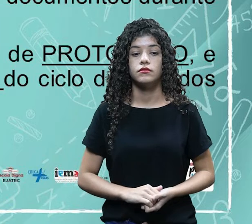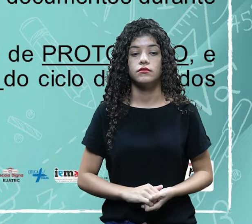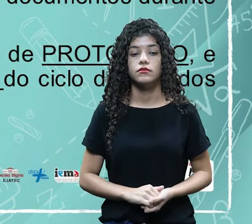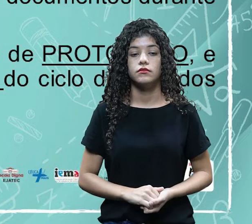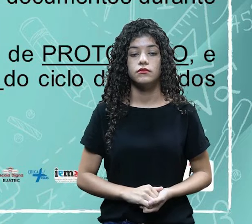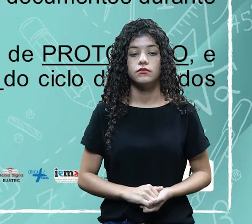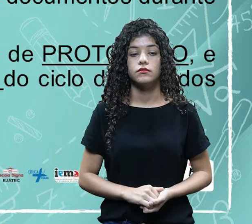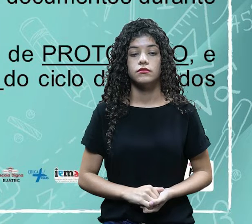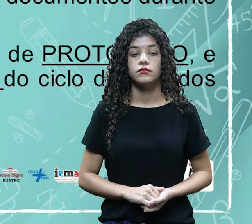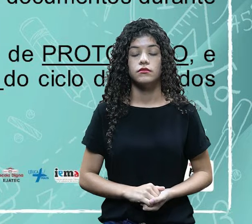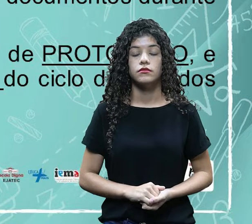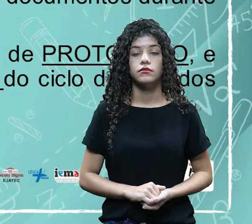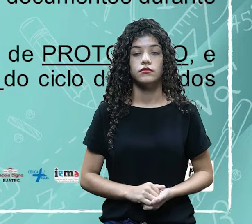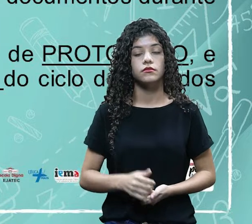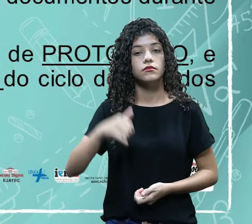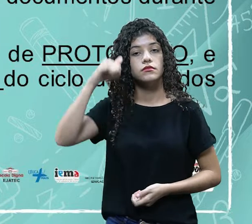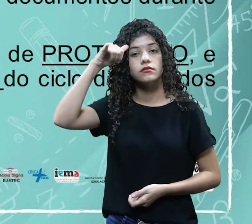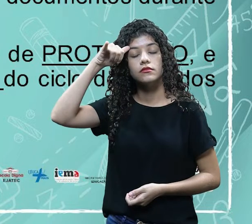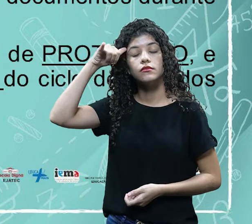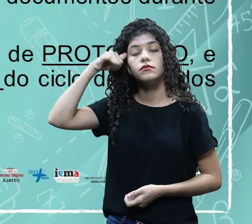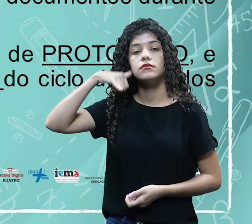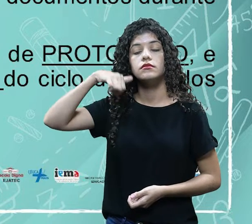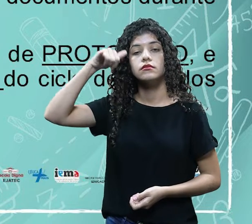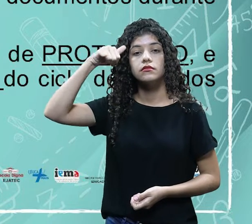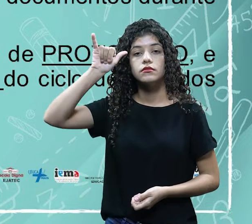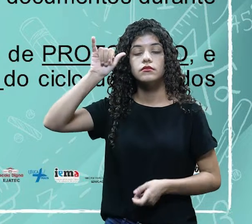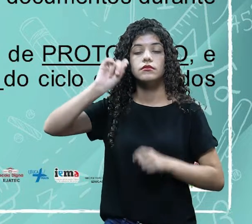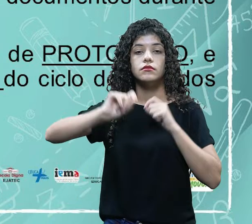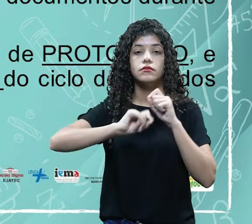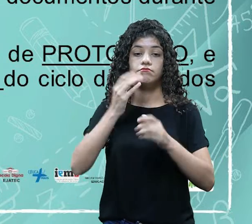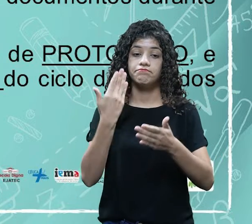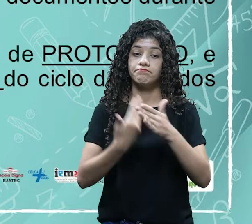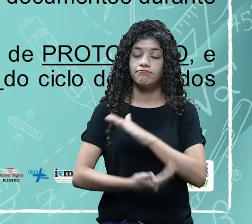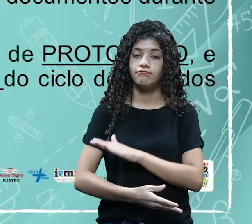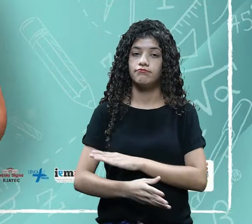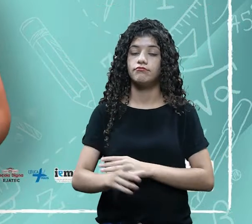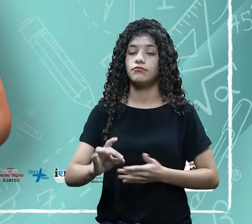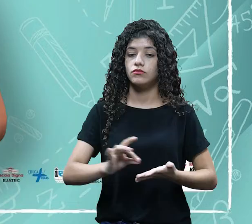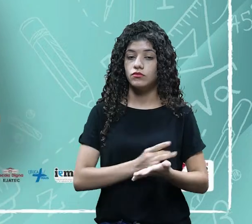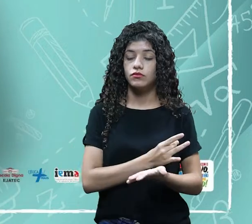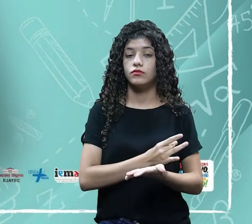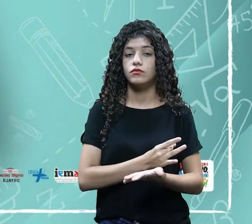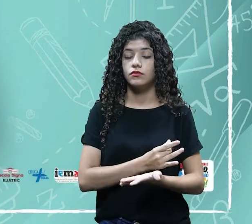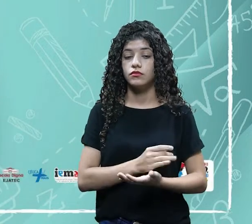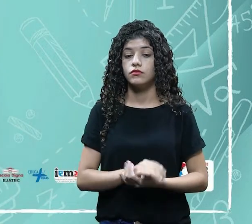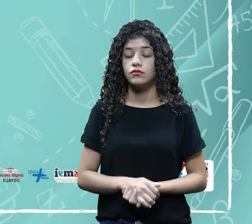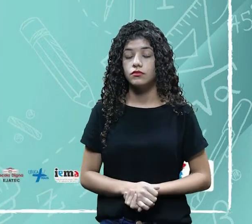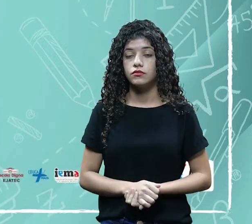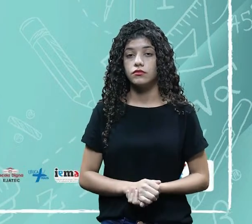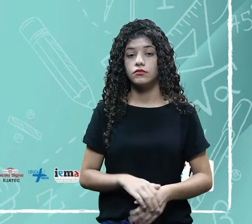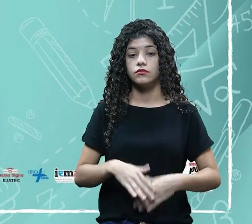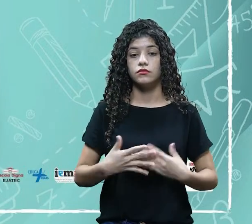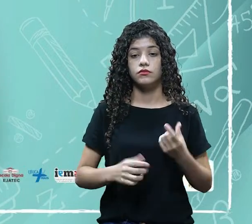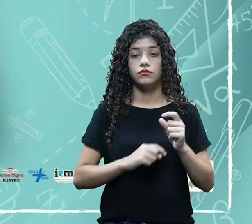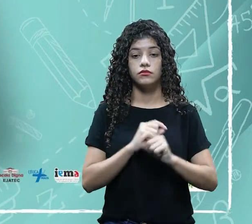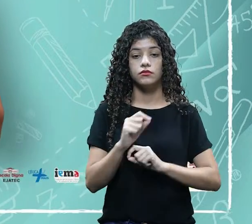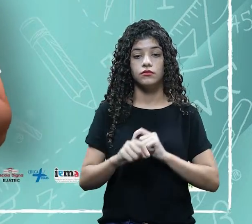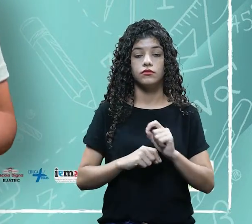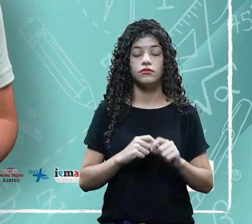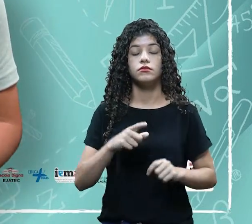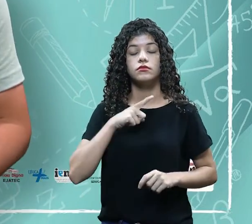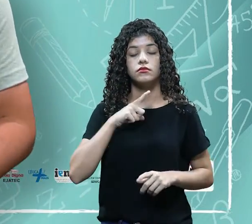acompanhar seus andamentos, evitando possíveis perdas de documentos durante a sua resolução. Então, o protocolo, ele fica